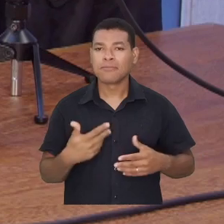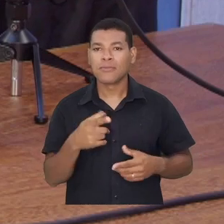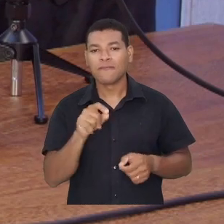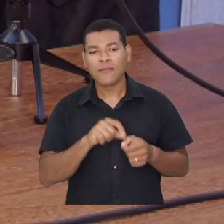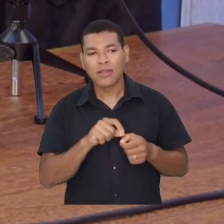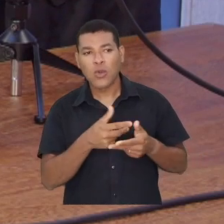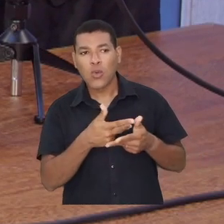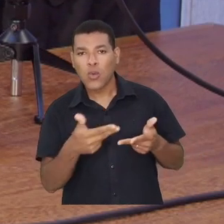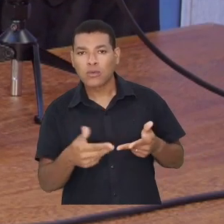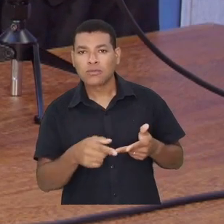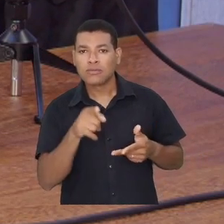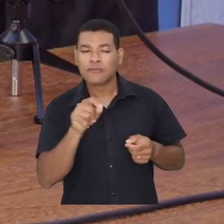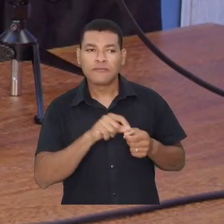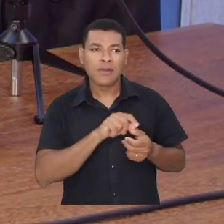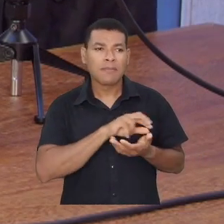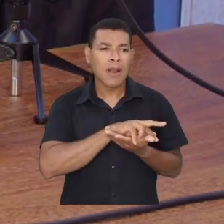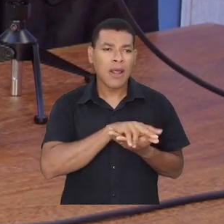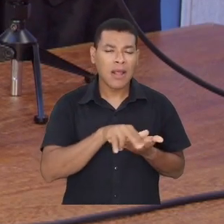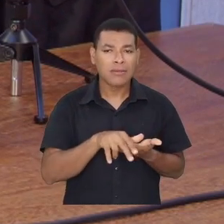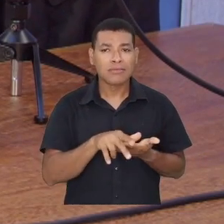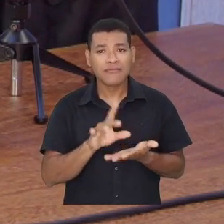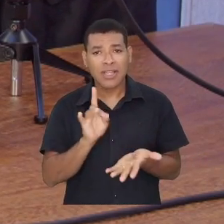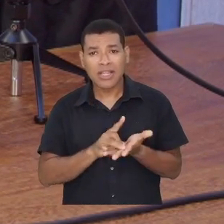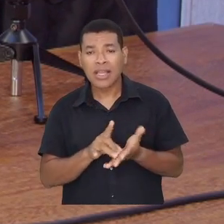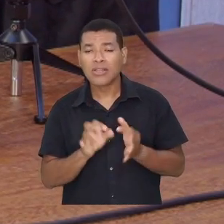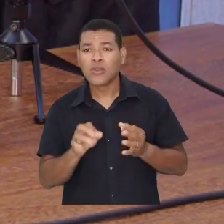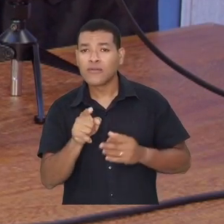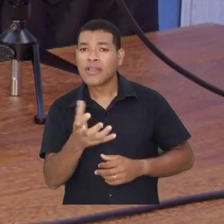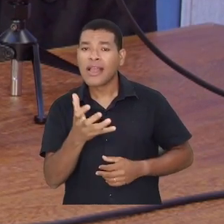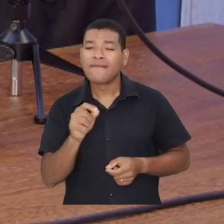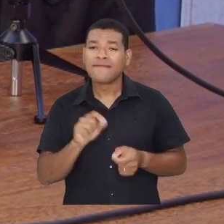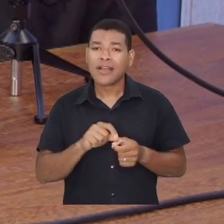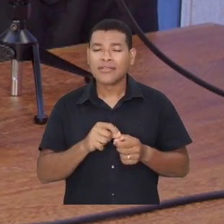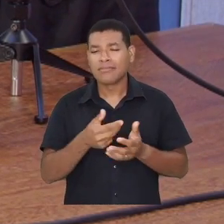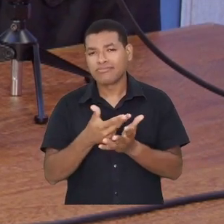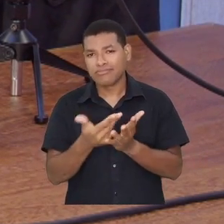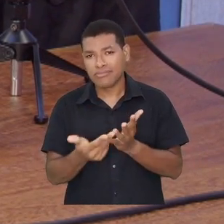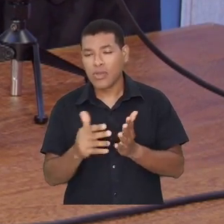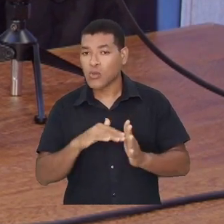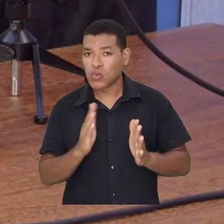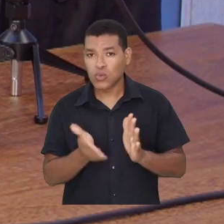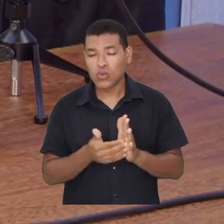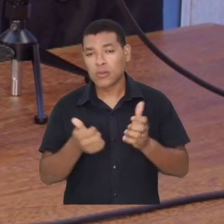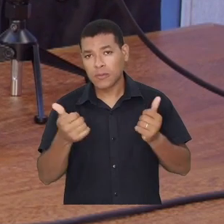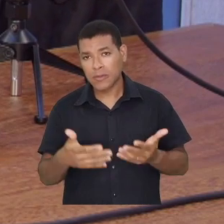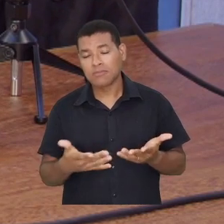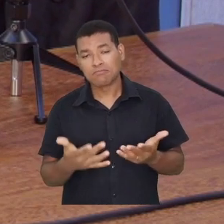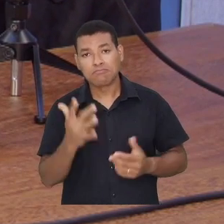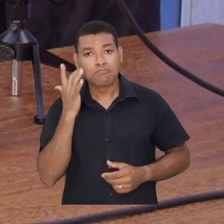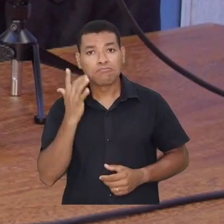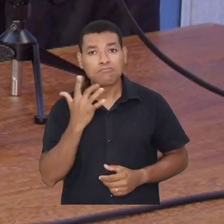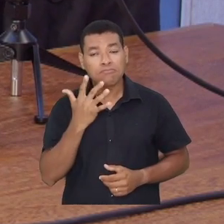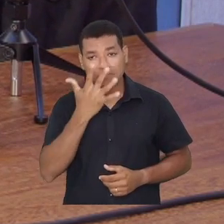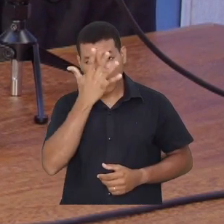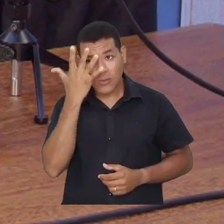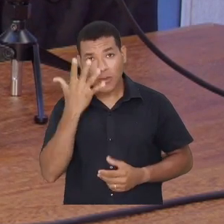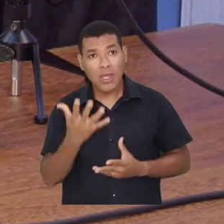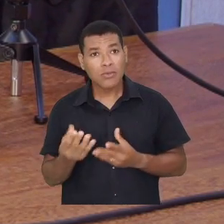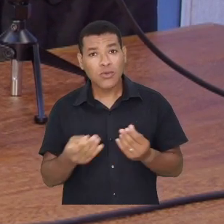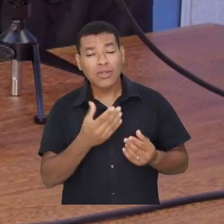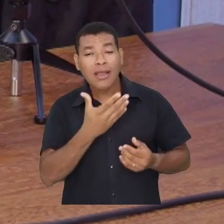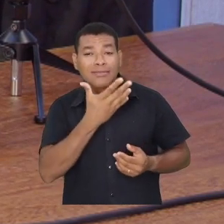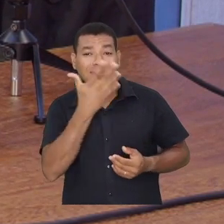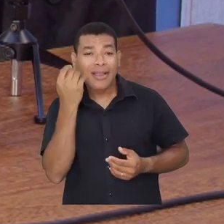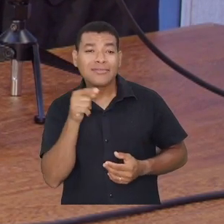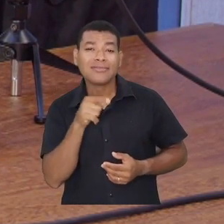você faz, no que você deixa de fazer, no que você realmente quer fazer, no próximo passo, enfim, em tudo. E eu acho que as pessoas tendem a esquecer disso. É muito